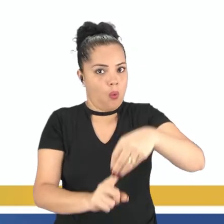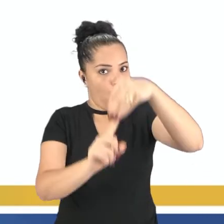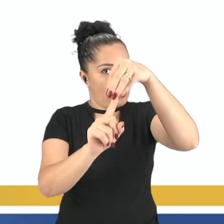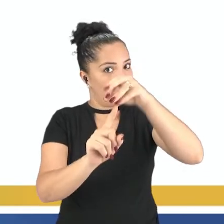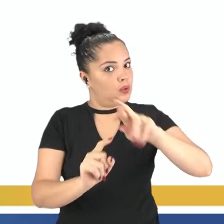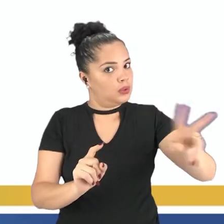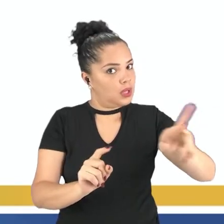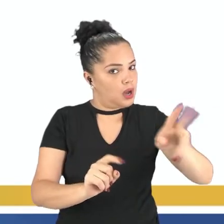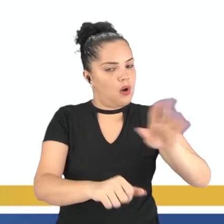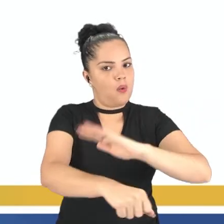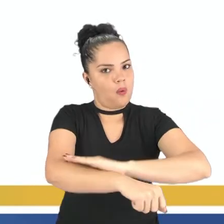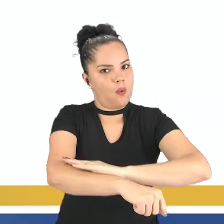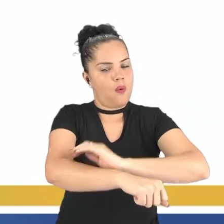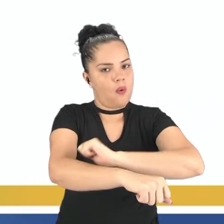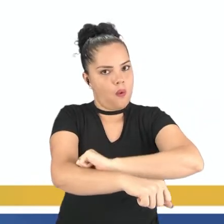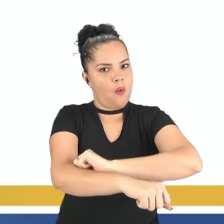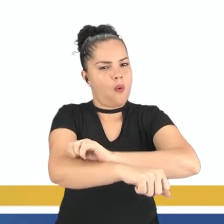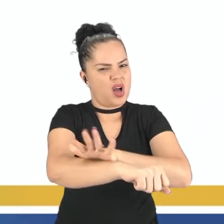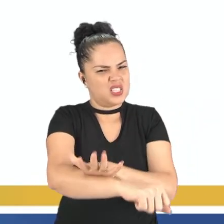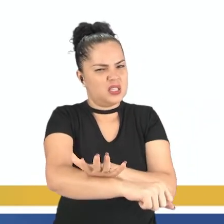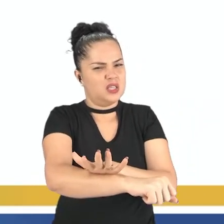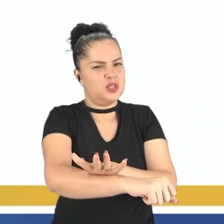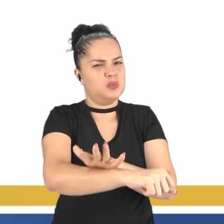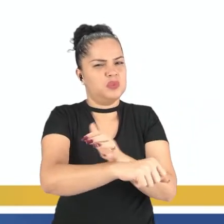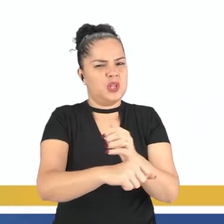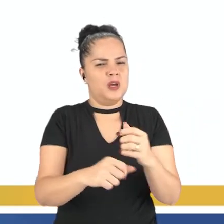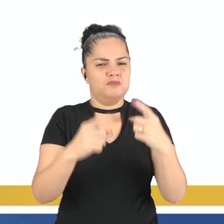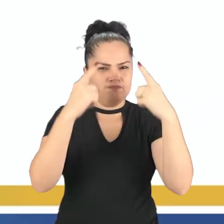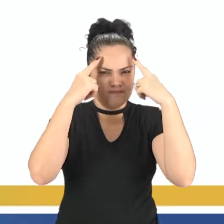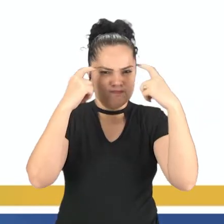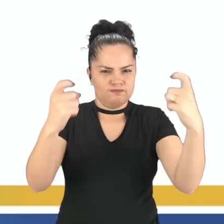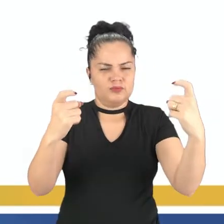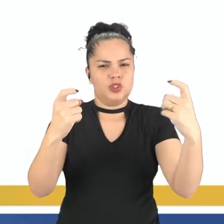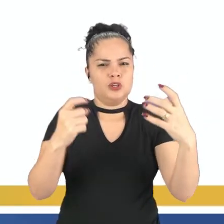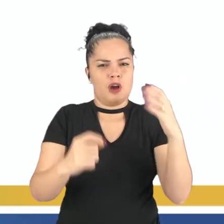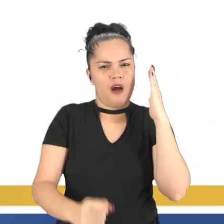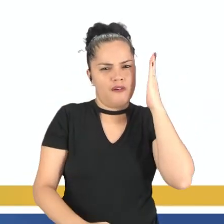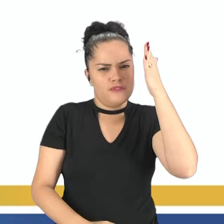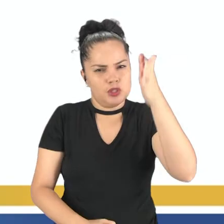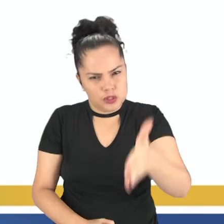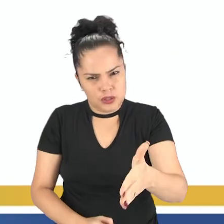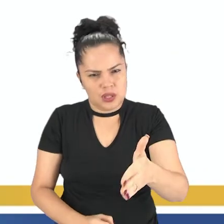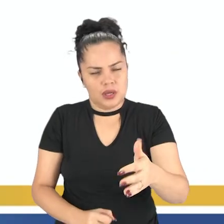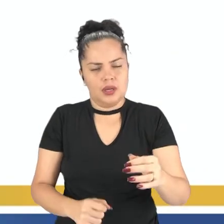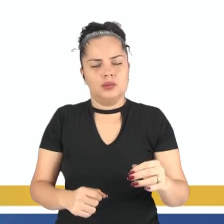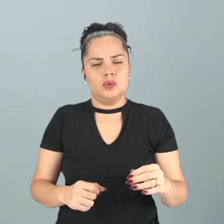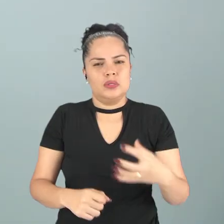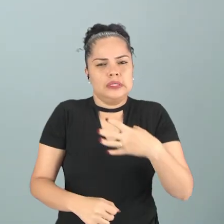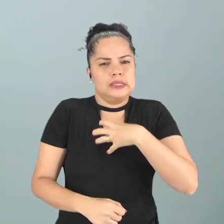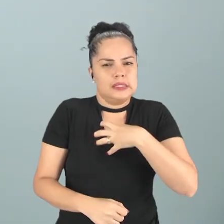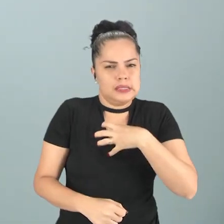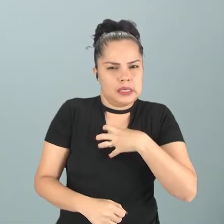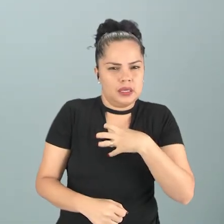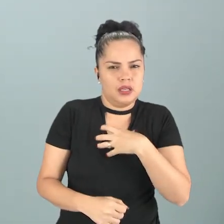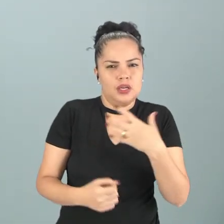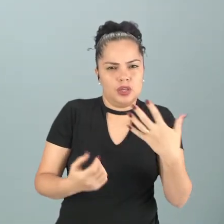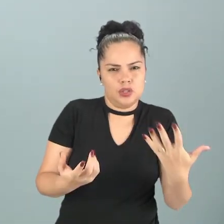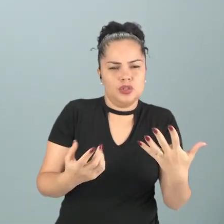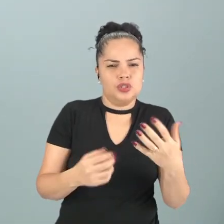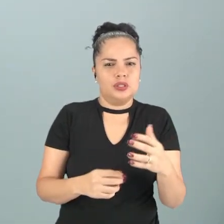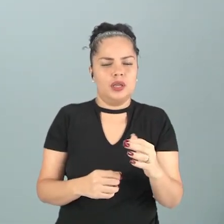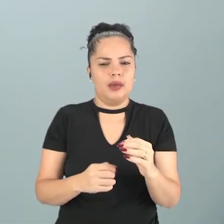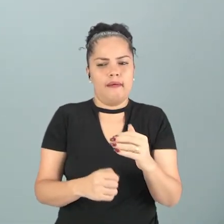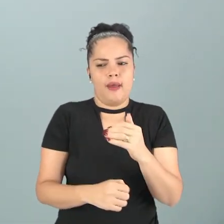única. Pode haver o racismo quando há um crime de ódio ou discriminação racial direta, que é quando você sofre ou pratica alguma